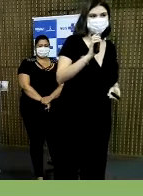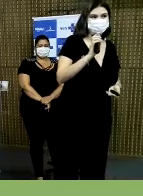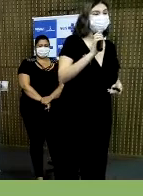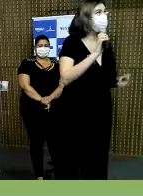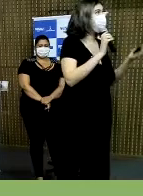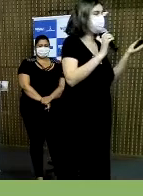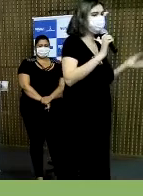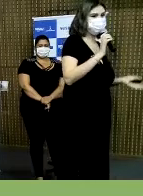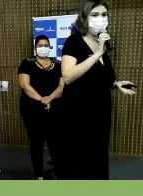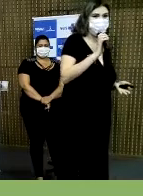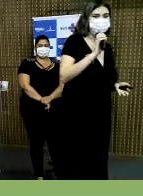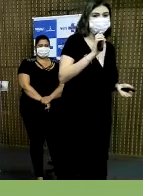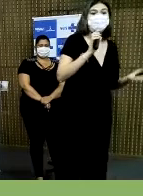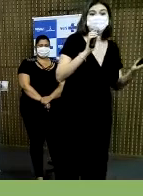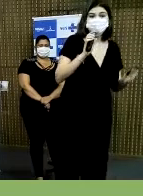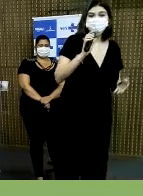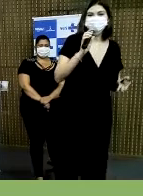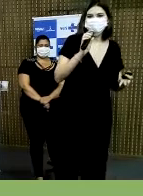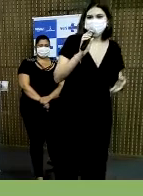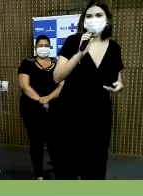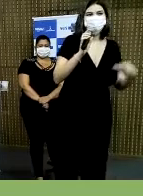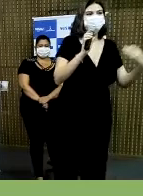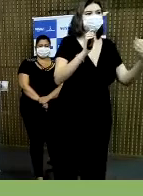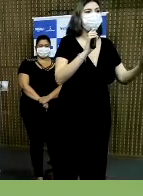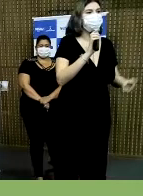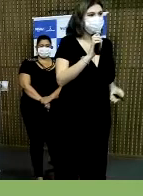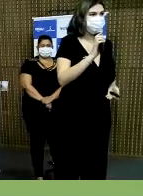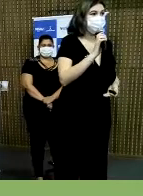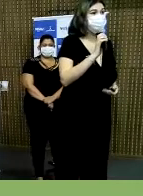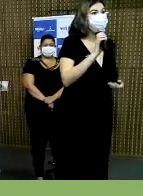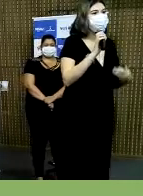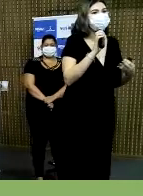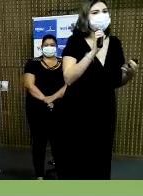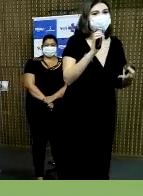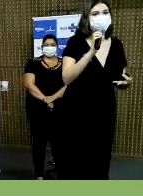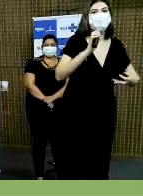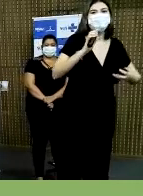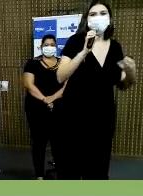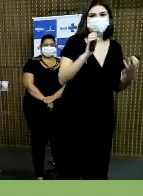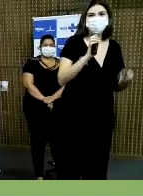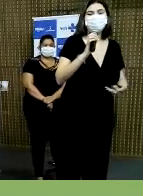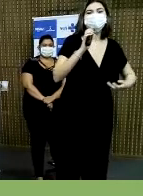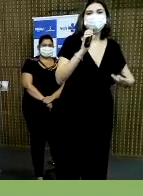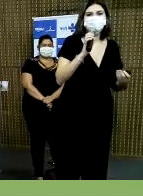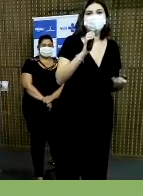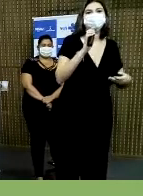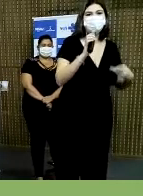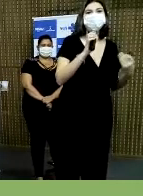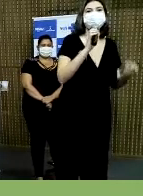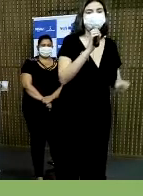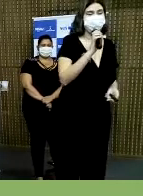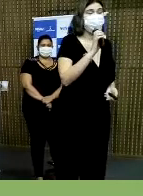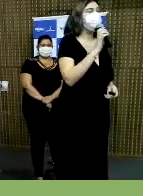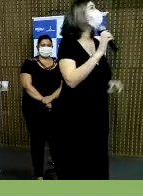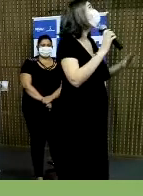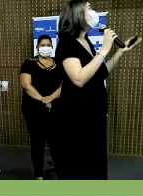saúde mental que têm tuberculose, mas muitos deles, como tem o apoio da família, a gente consegue ter um contato e esse vínculo de manter